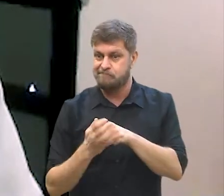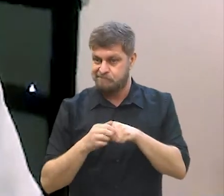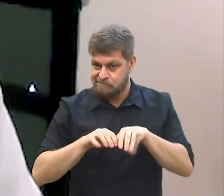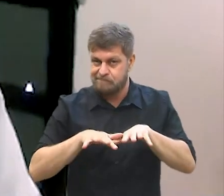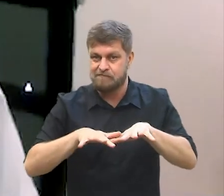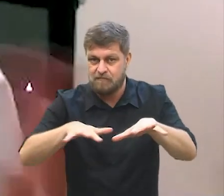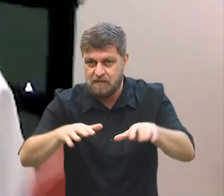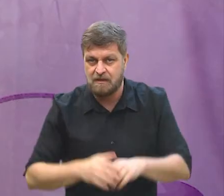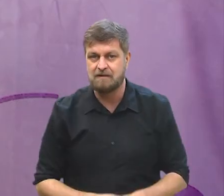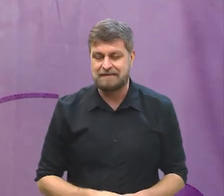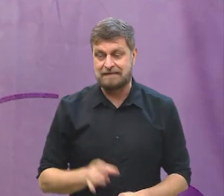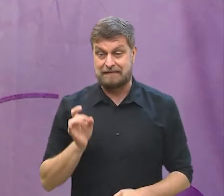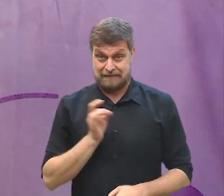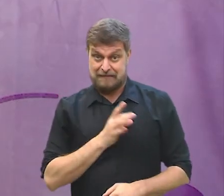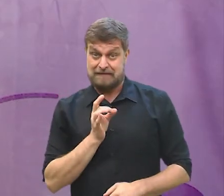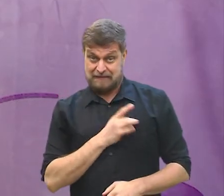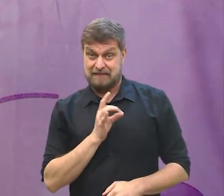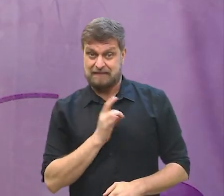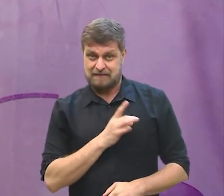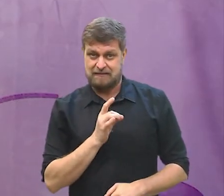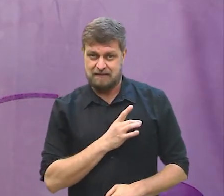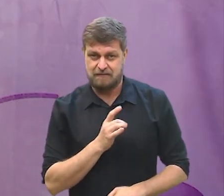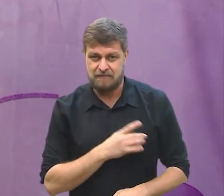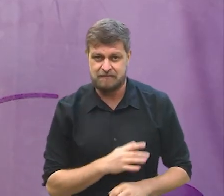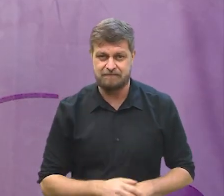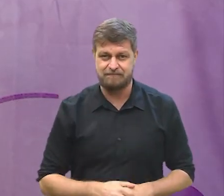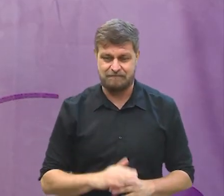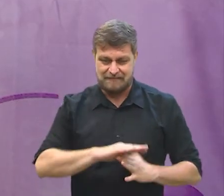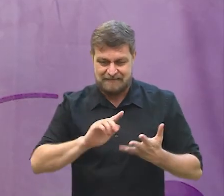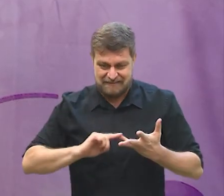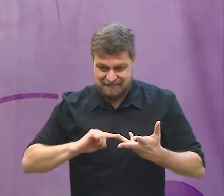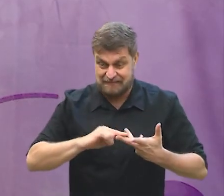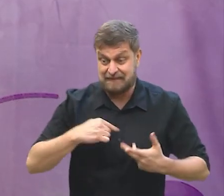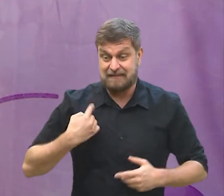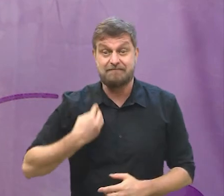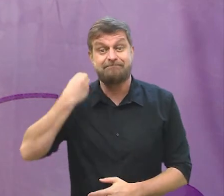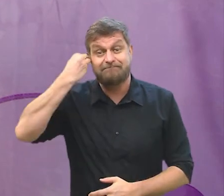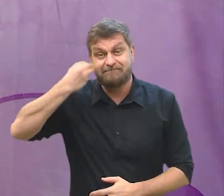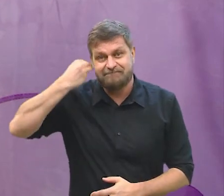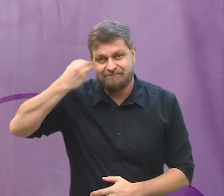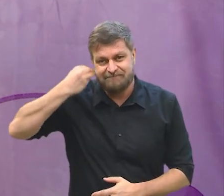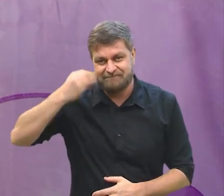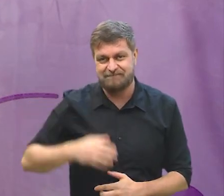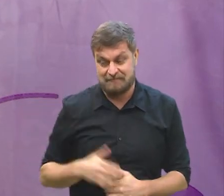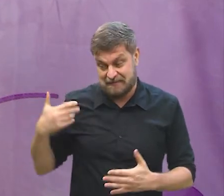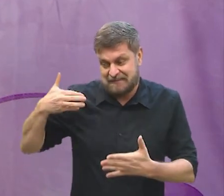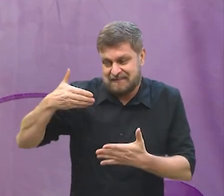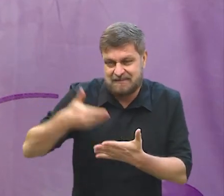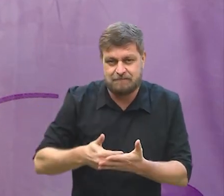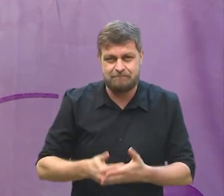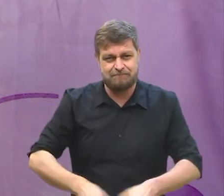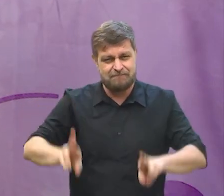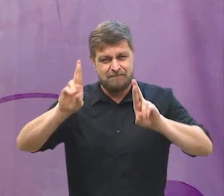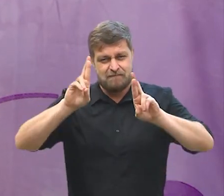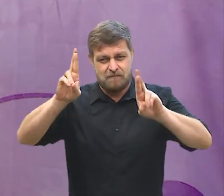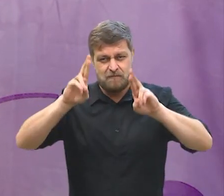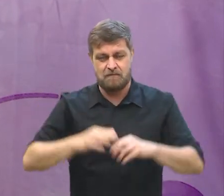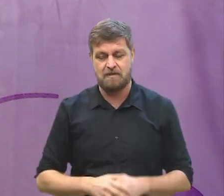mais nisso. Na cirurgia de cabeça e pescoço e tórax também, que é uma especialidade que está entrando aí na